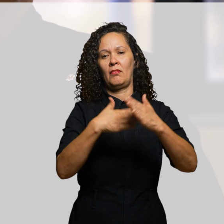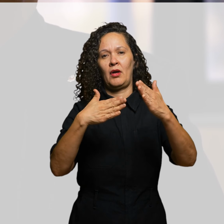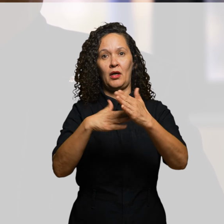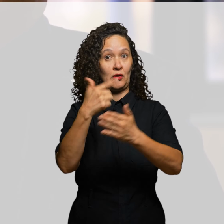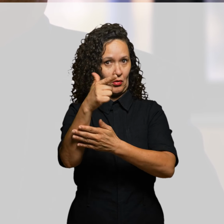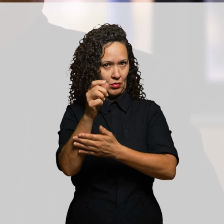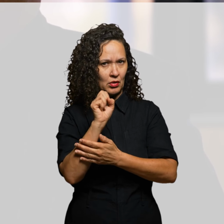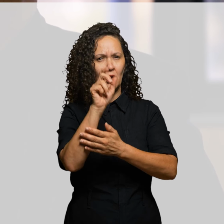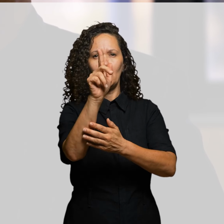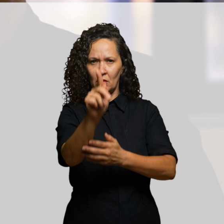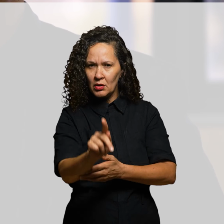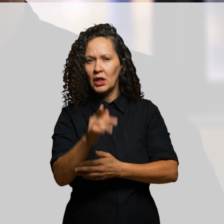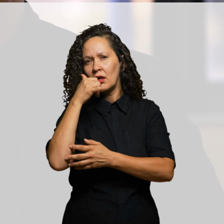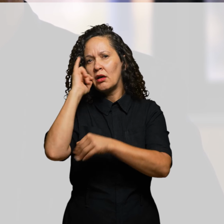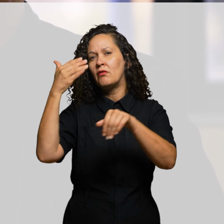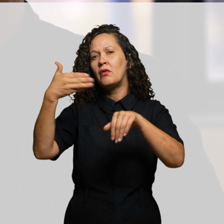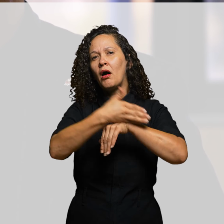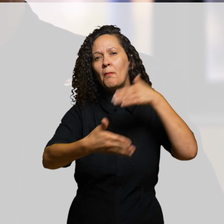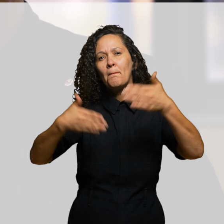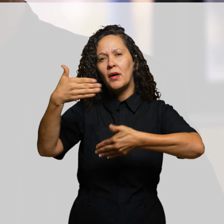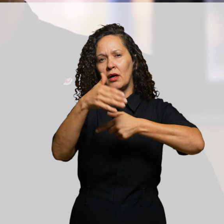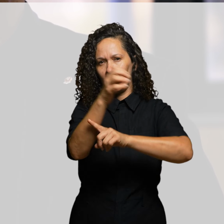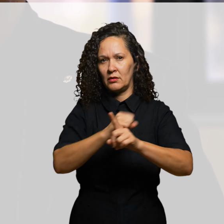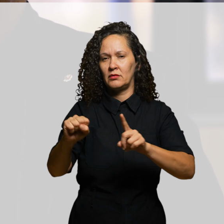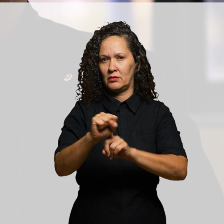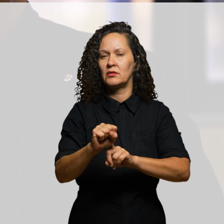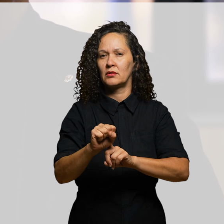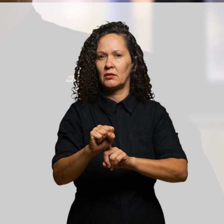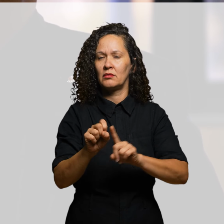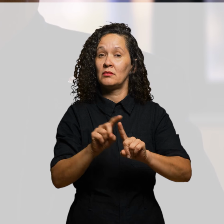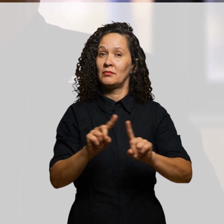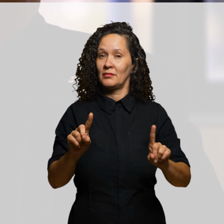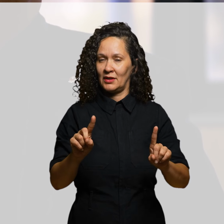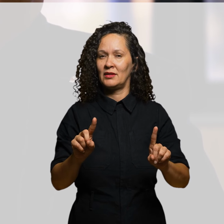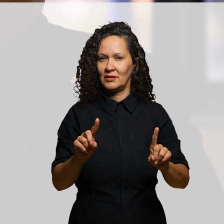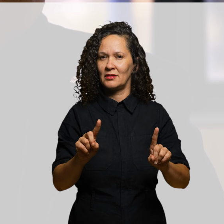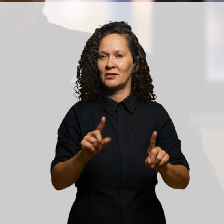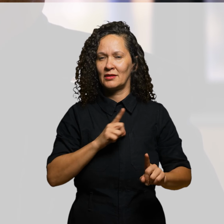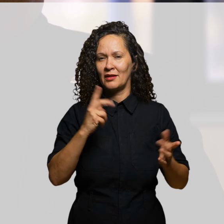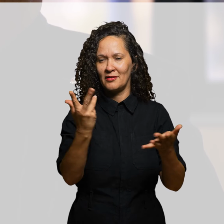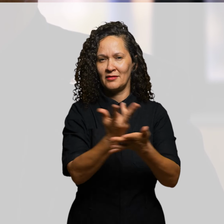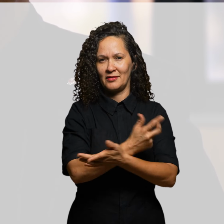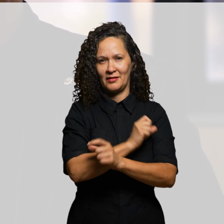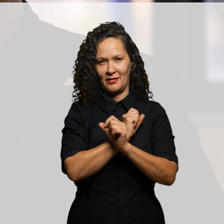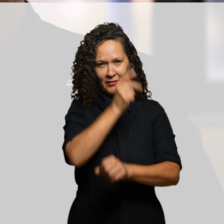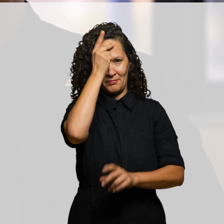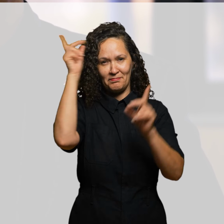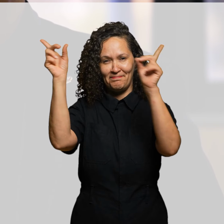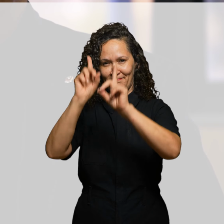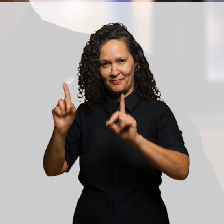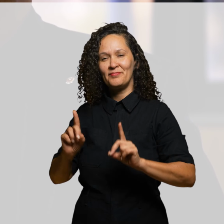inviabilize a sua participação social. Então, o que acontece? A pessoa com